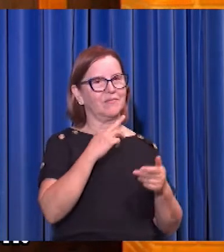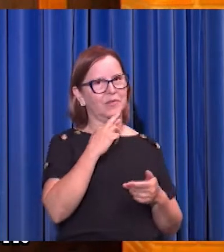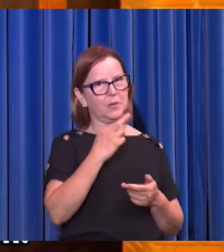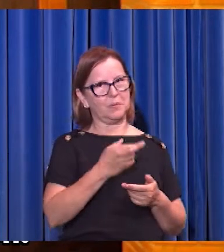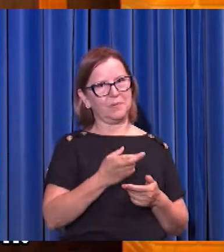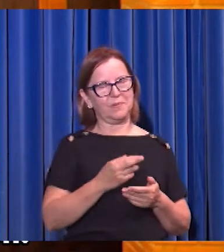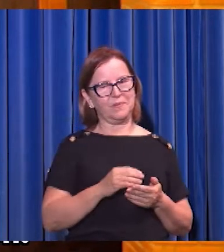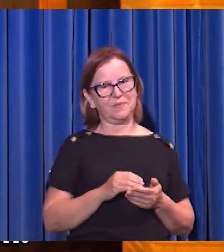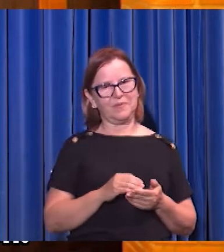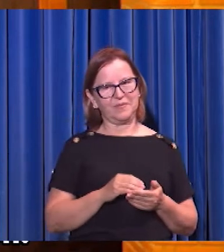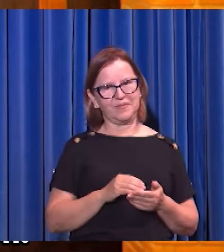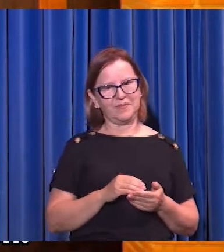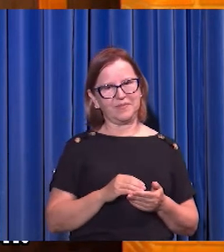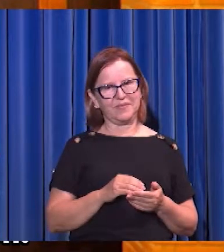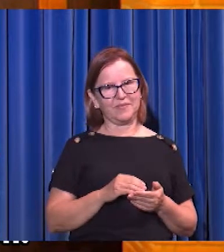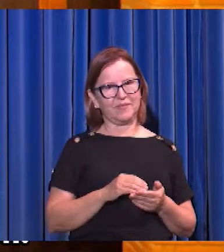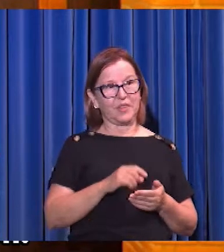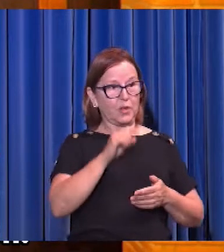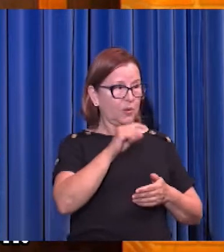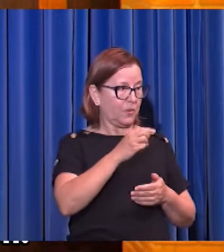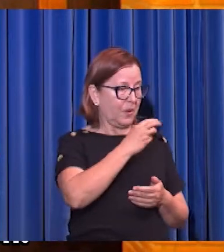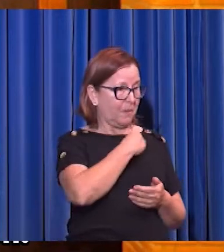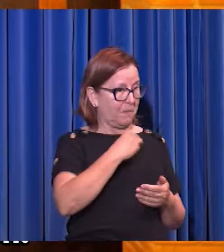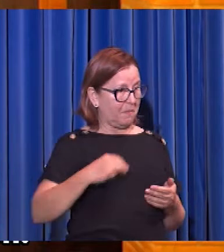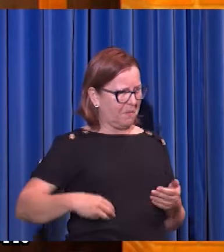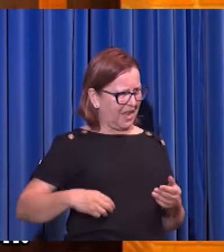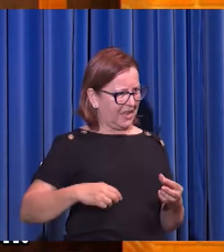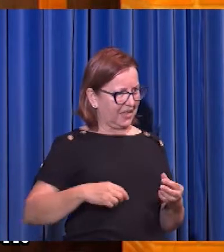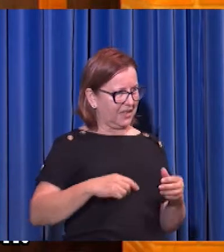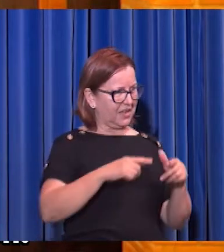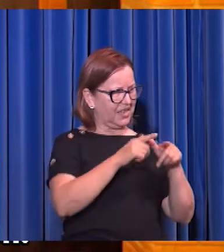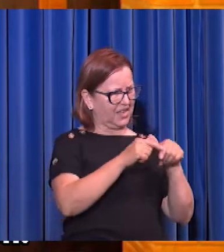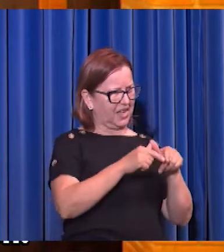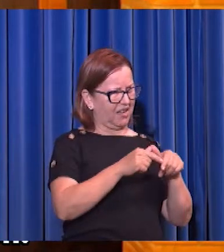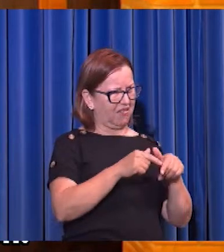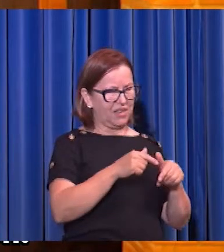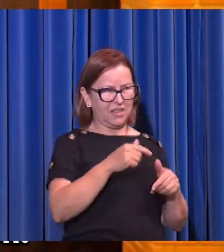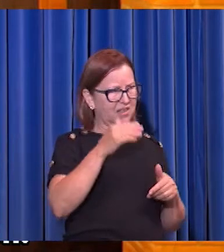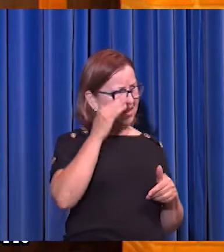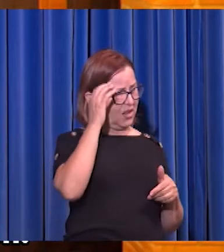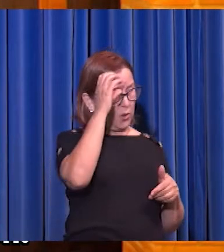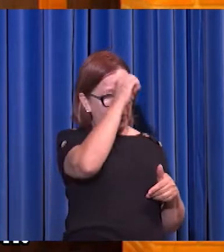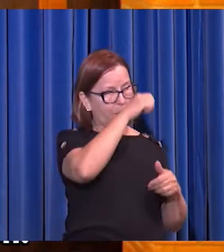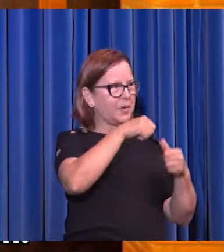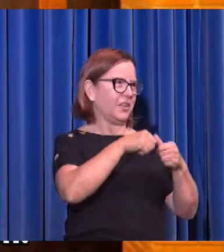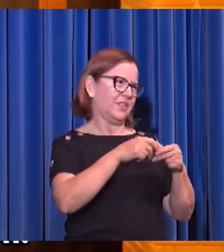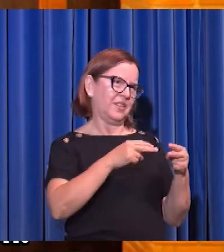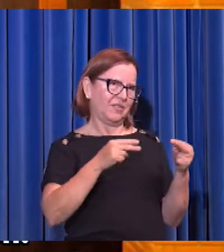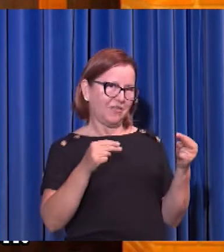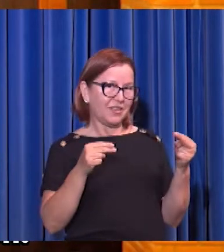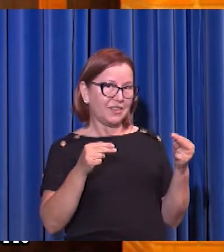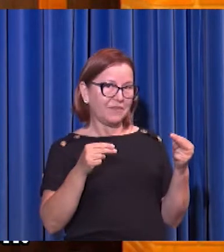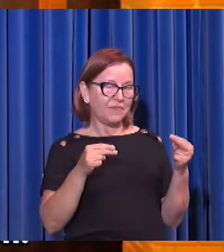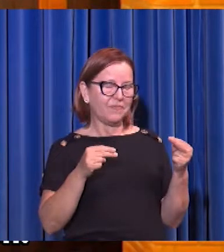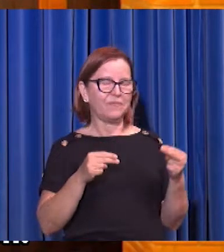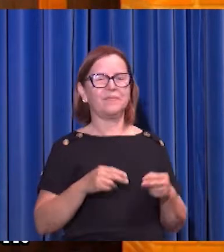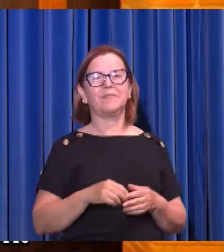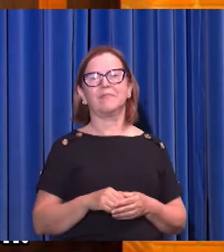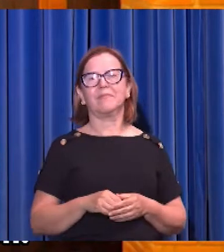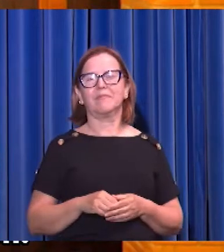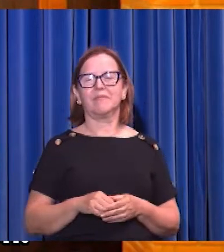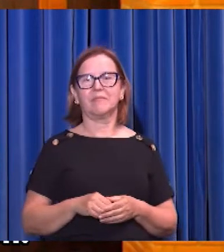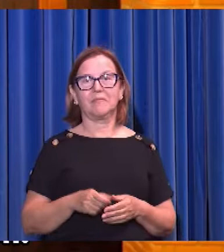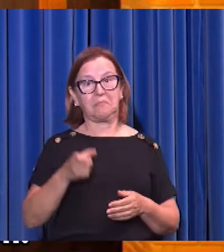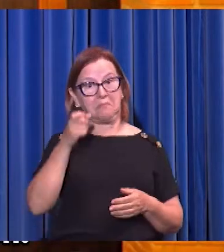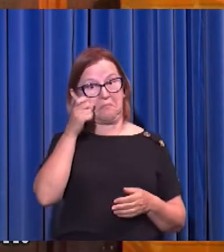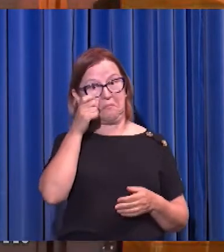por favor. tu és mestre em Israel e não compreende estas coisas? É muito interessante